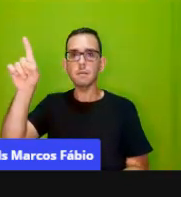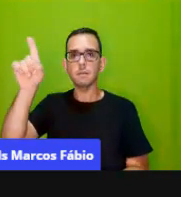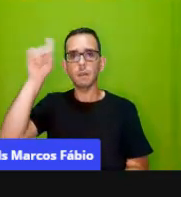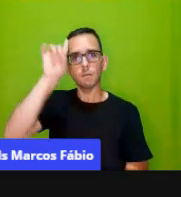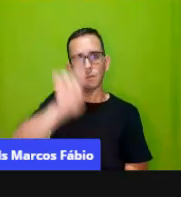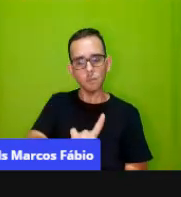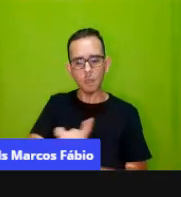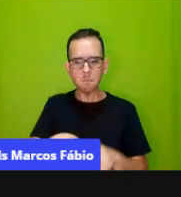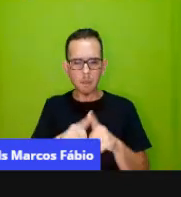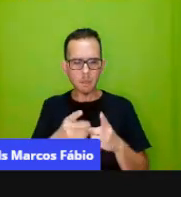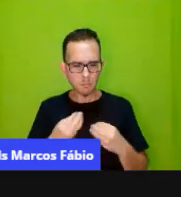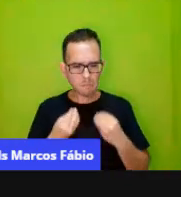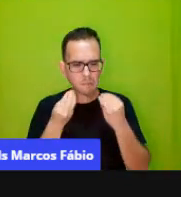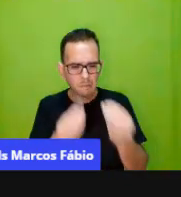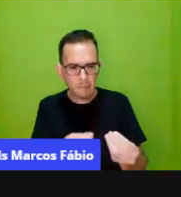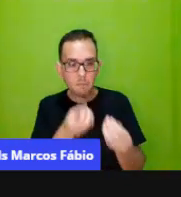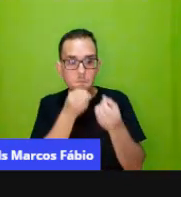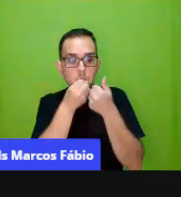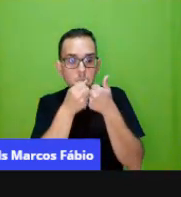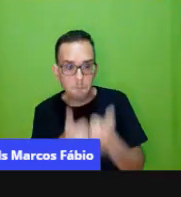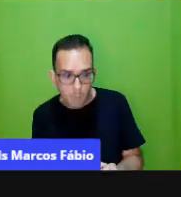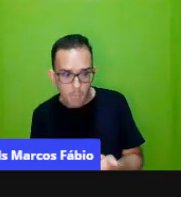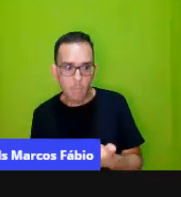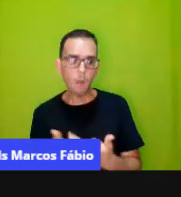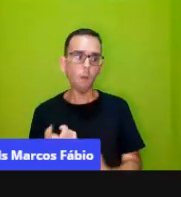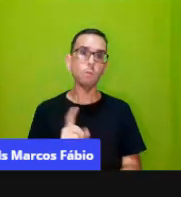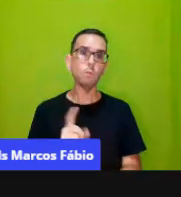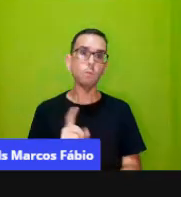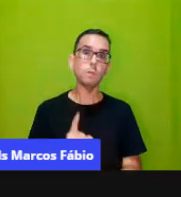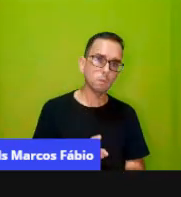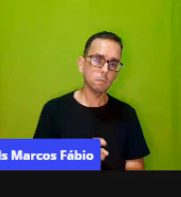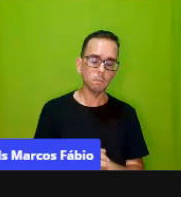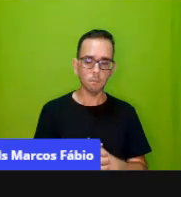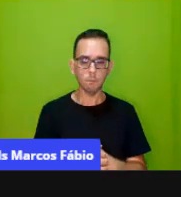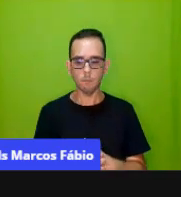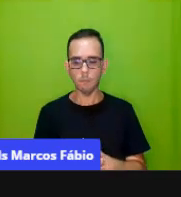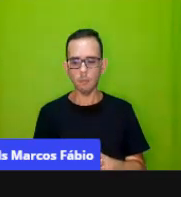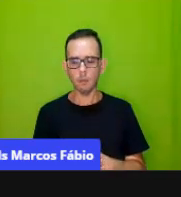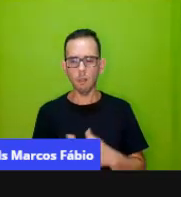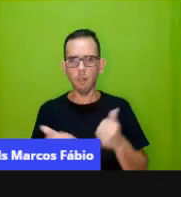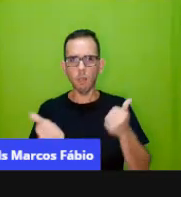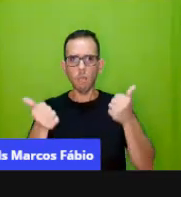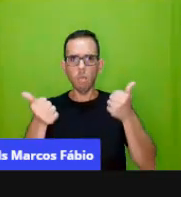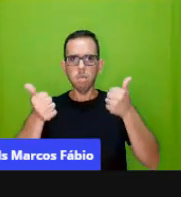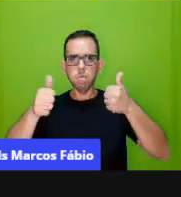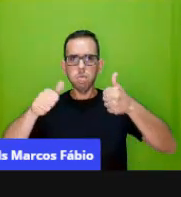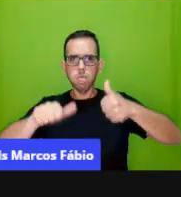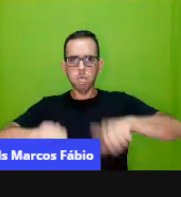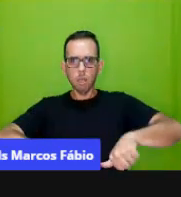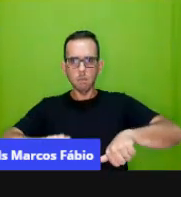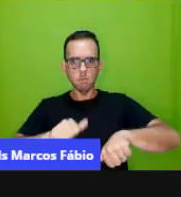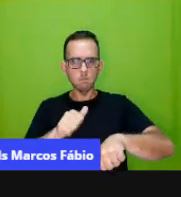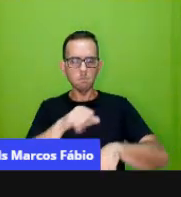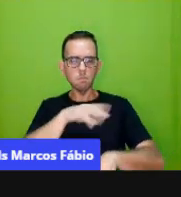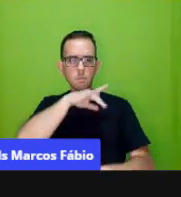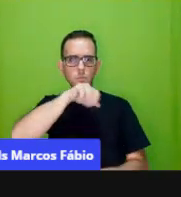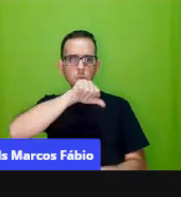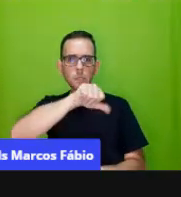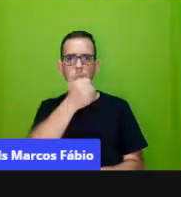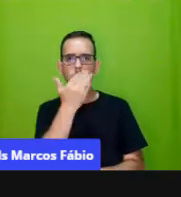ofereço em quantidade suficiente, né? A baixa qualidade dessa comida, há uma